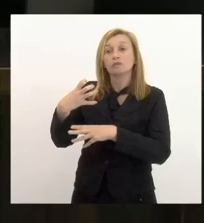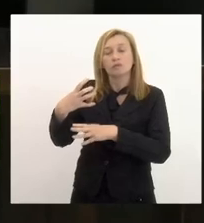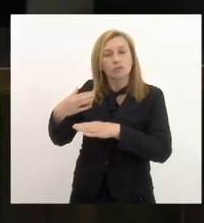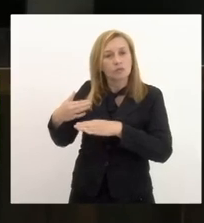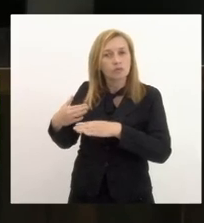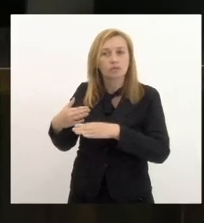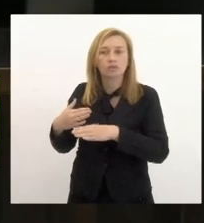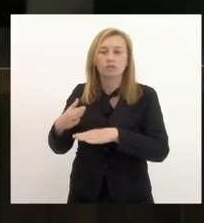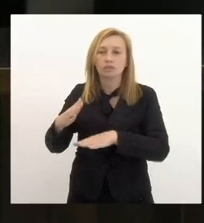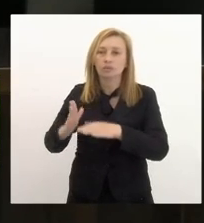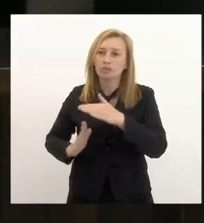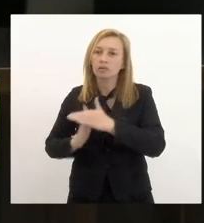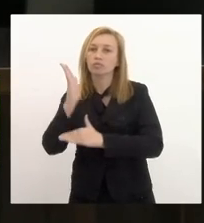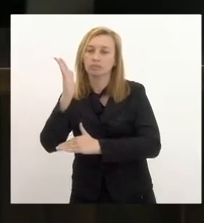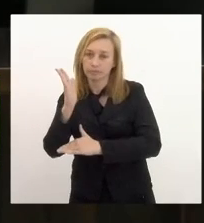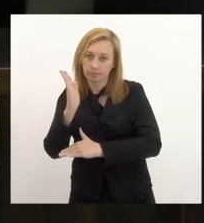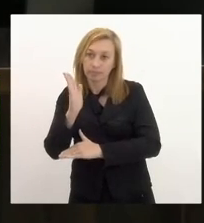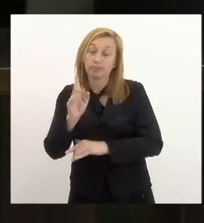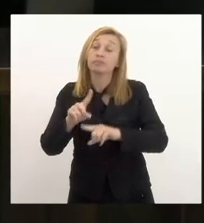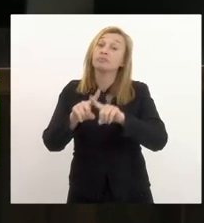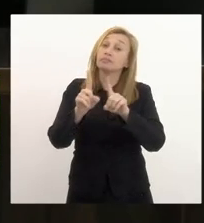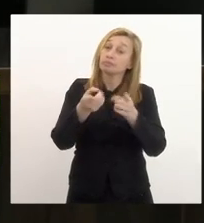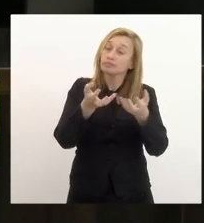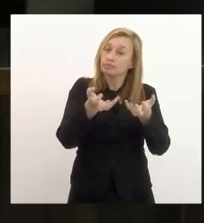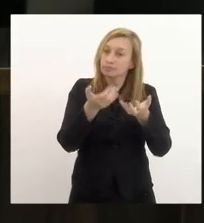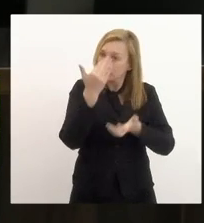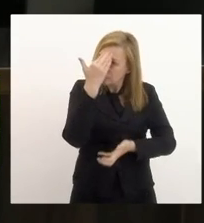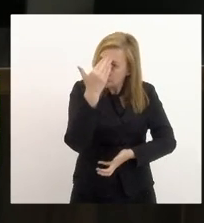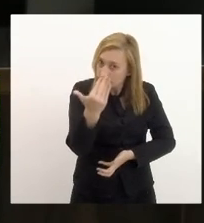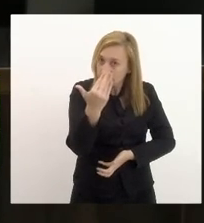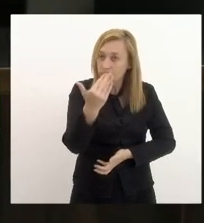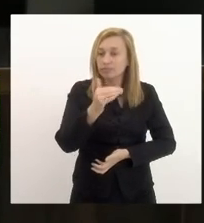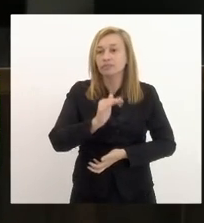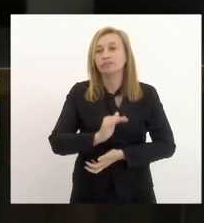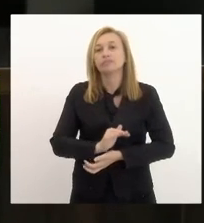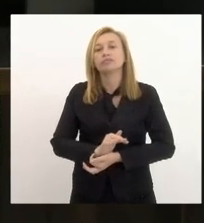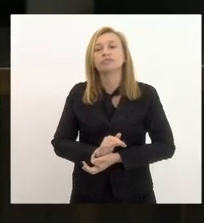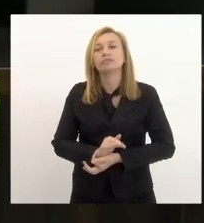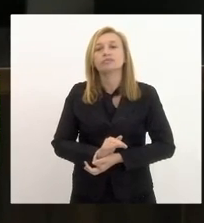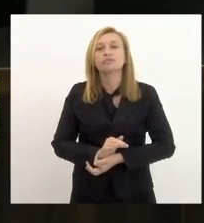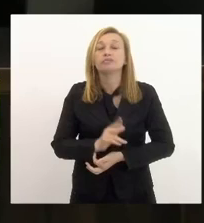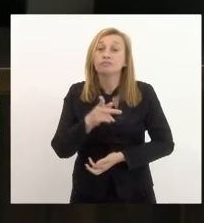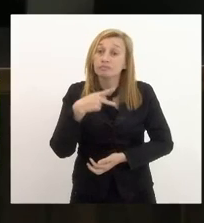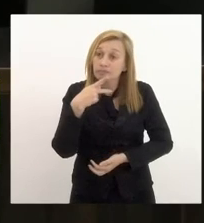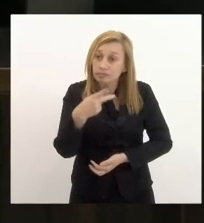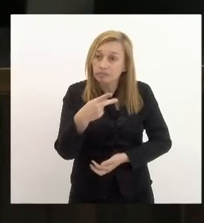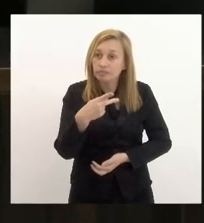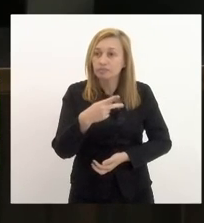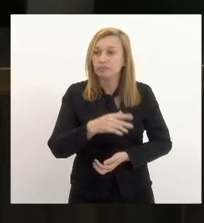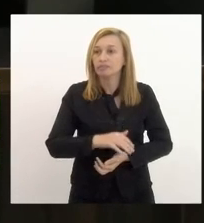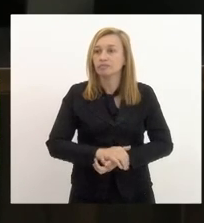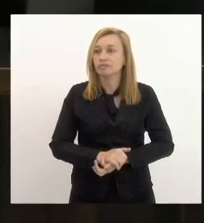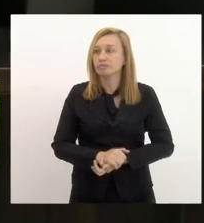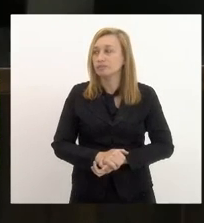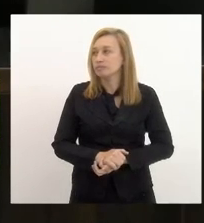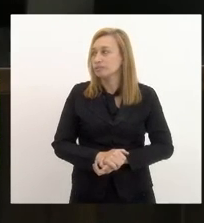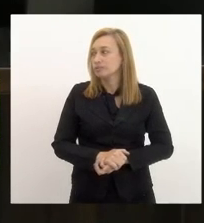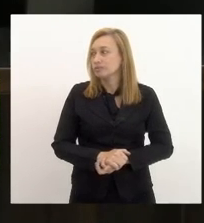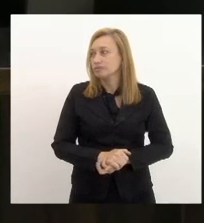ultrapasse esse limite mas queria agradecer dizer que